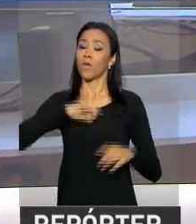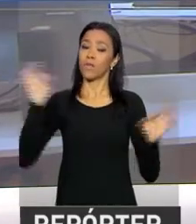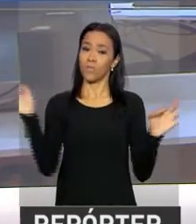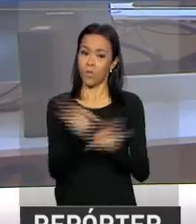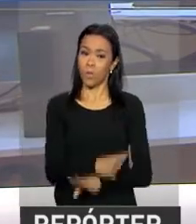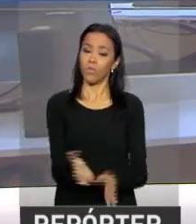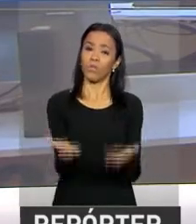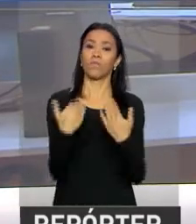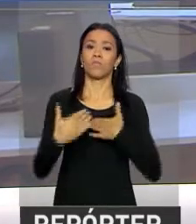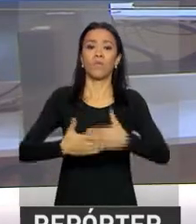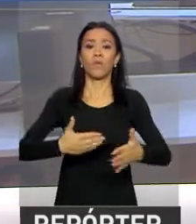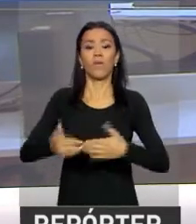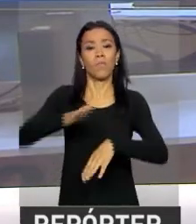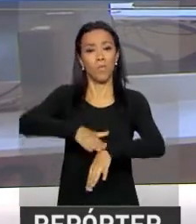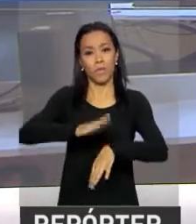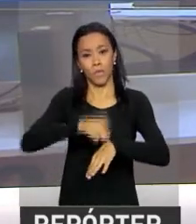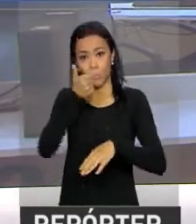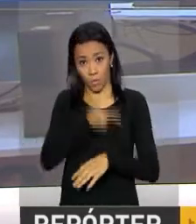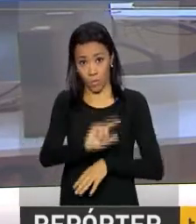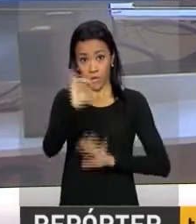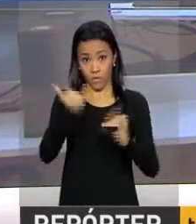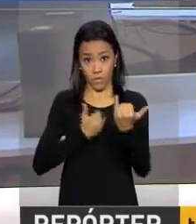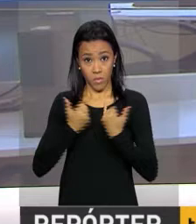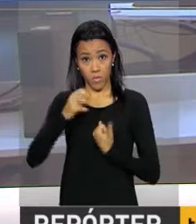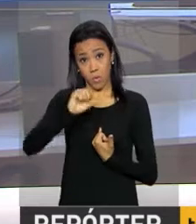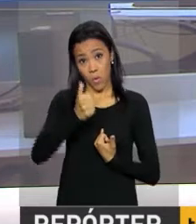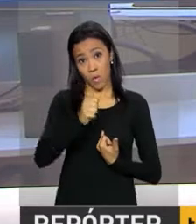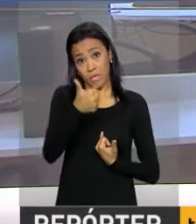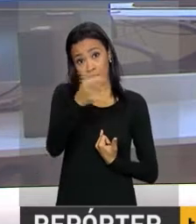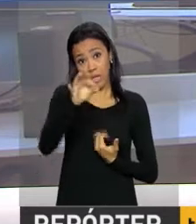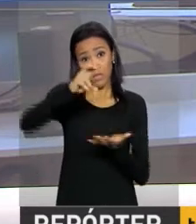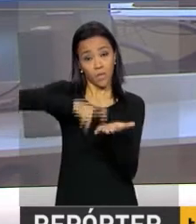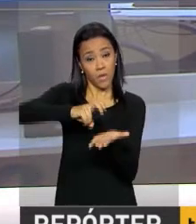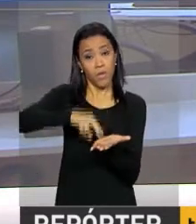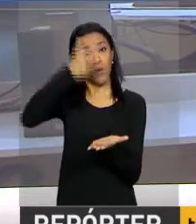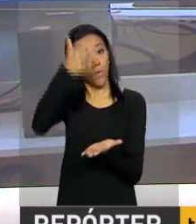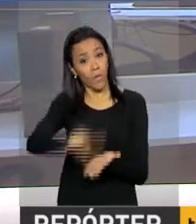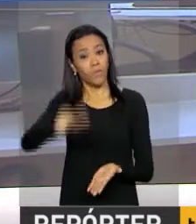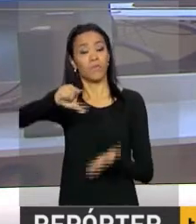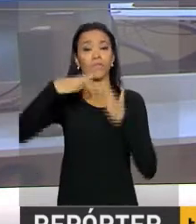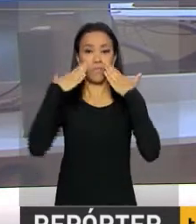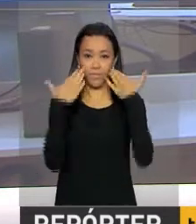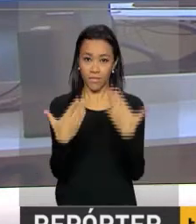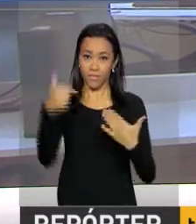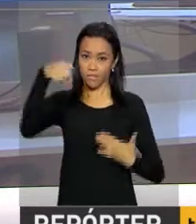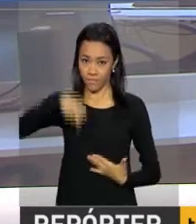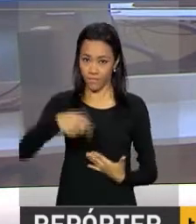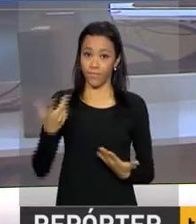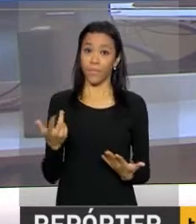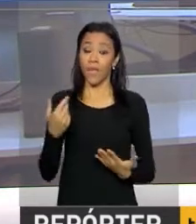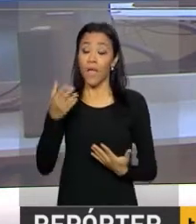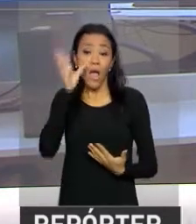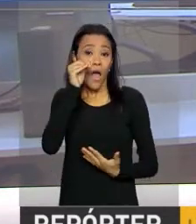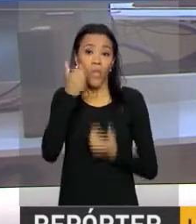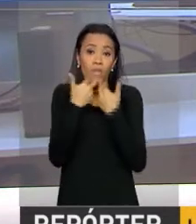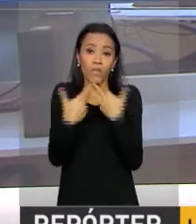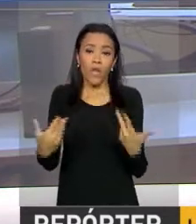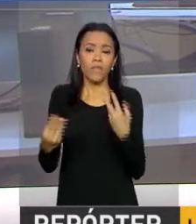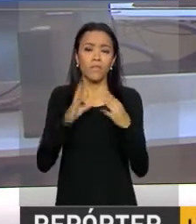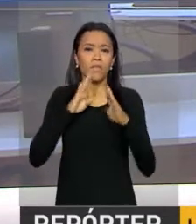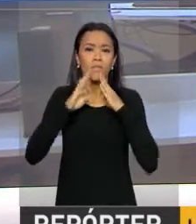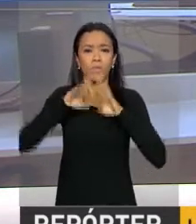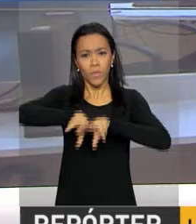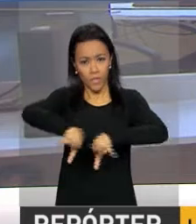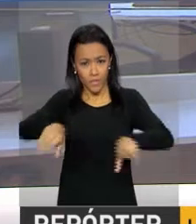voltamos a qualquer momento com outras informações ou às 10 da manhã na próxima edição do repórter nbr acompanhe também as novidades em nossas redes